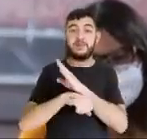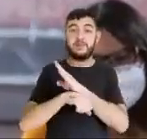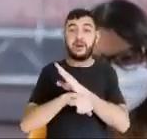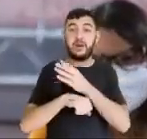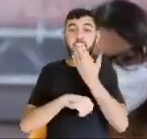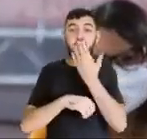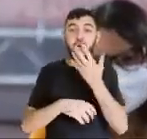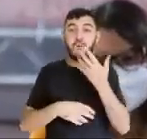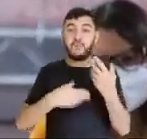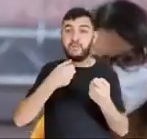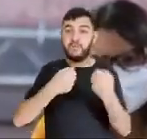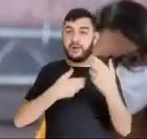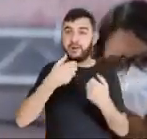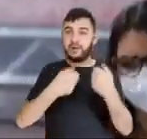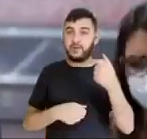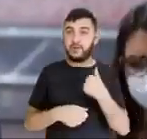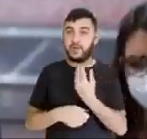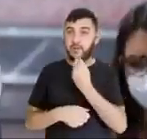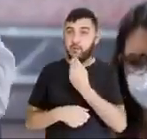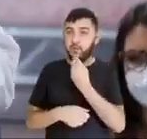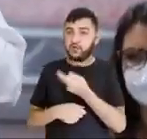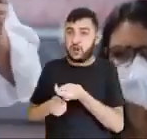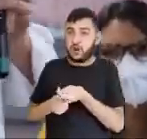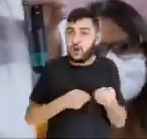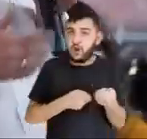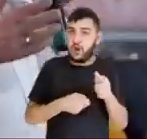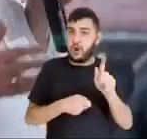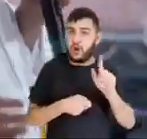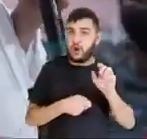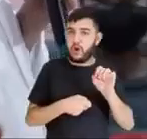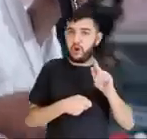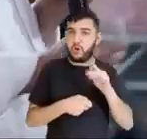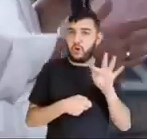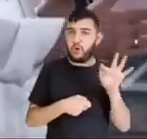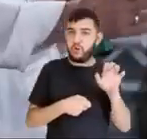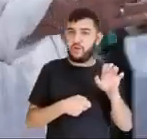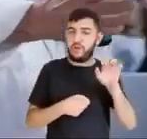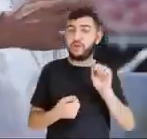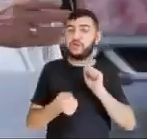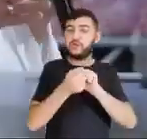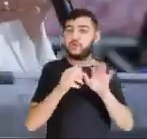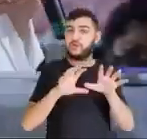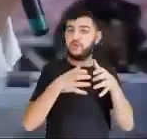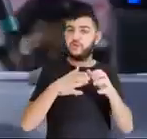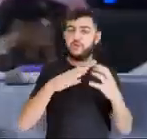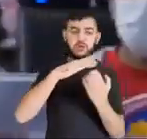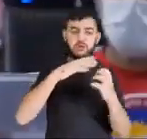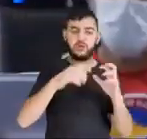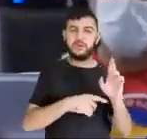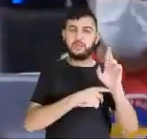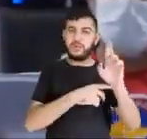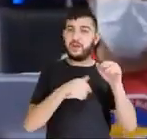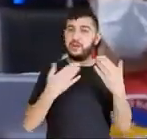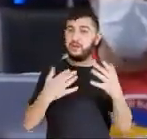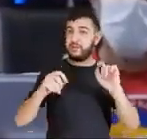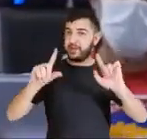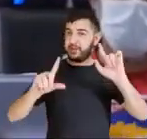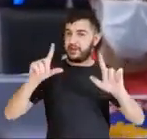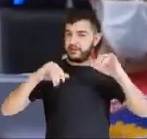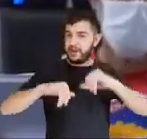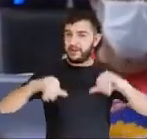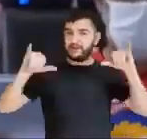jogar golfe com um grupo de empresários aqui em São Paulo, quem sabe a Globo desse uma manchete: Lula joga